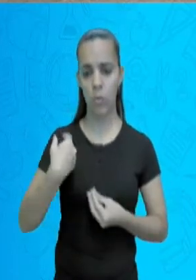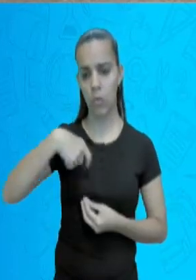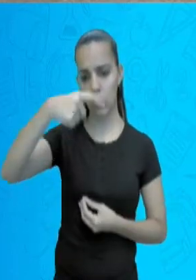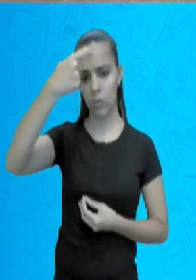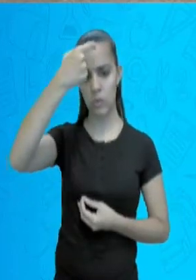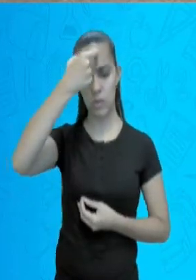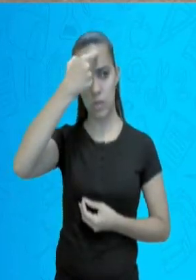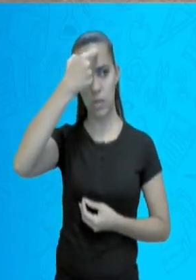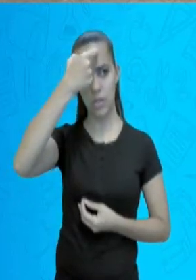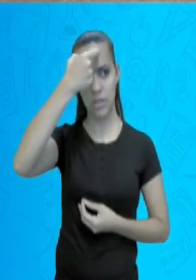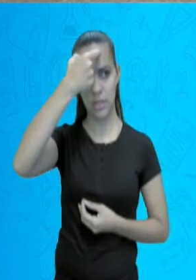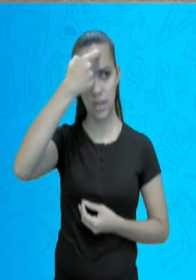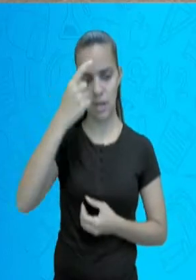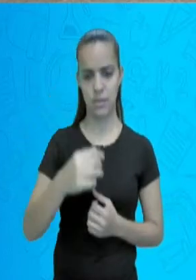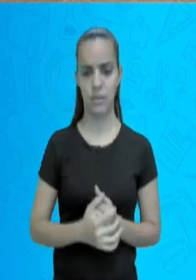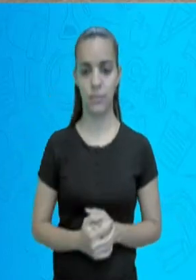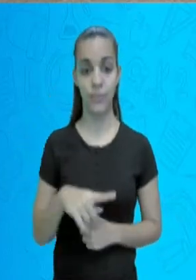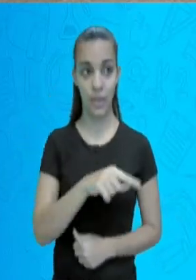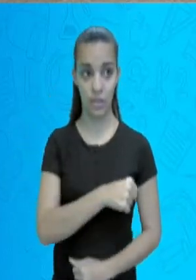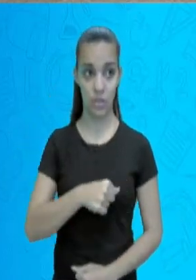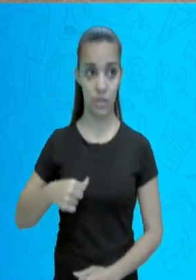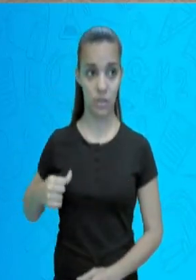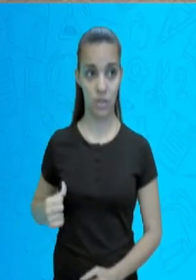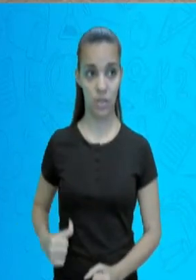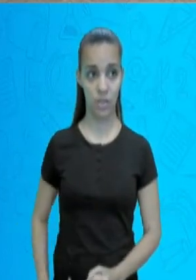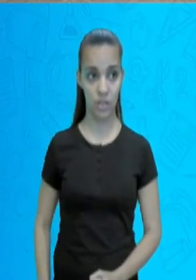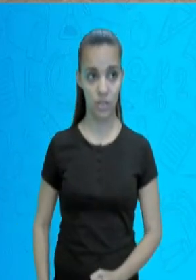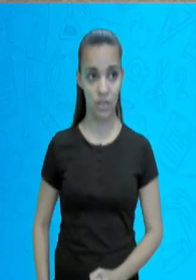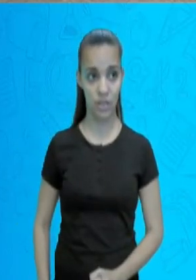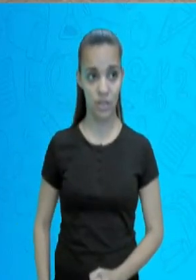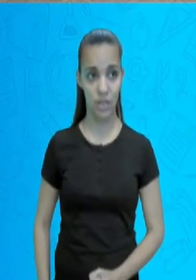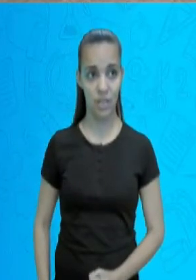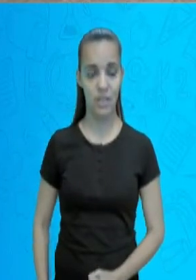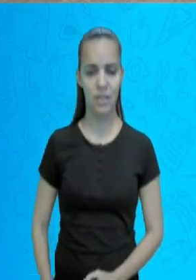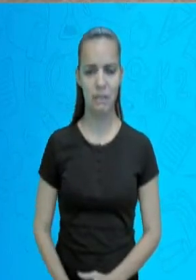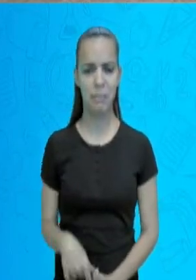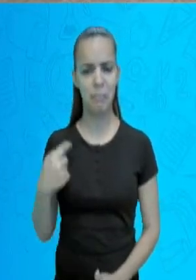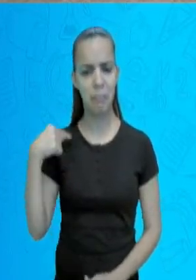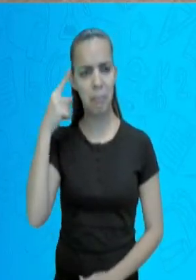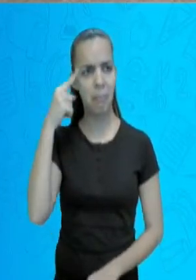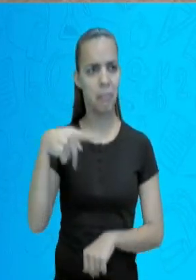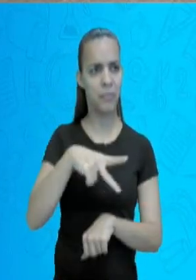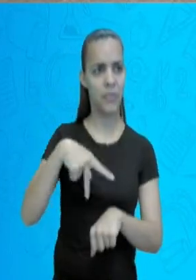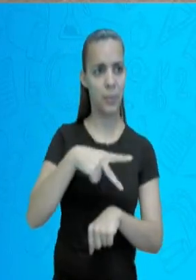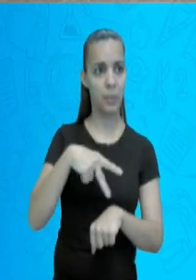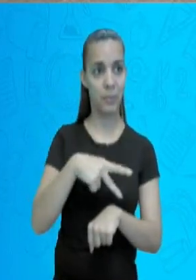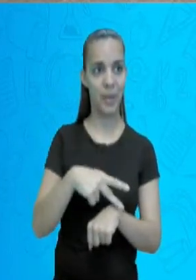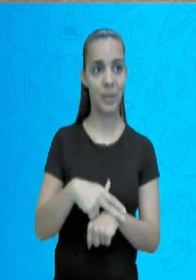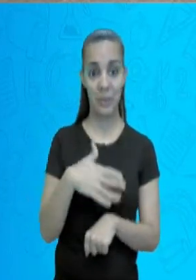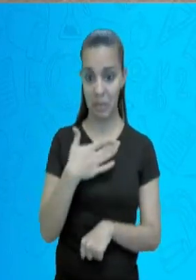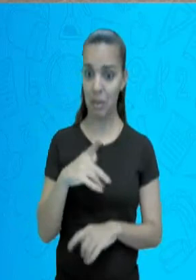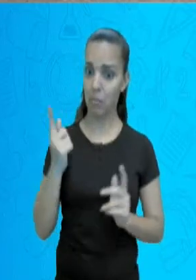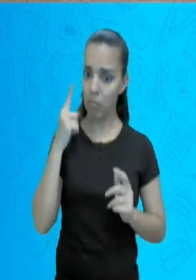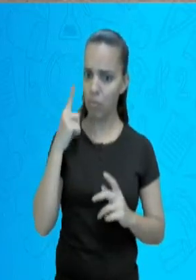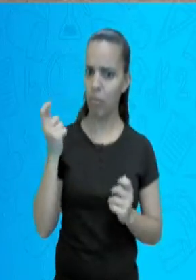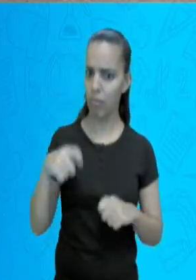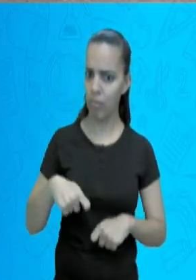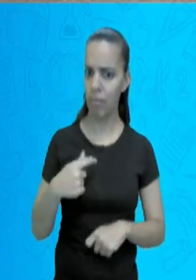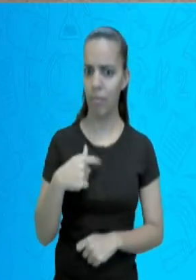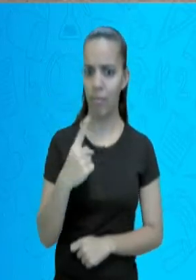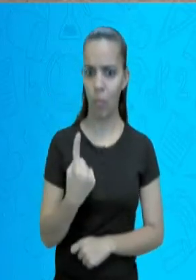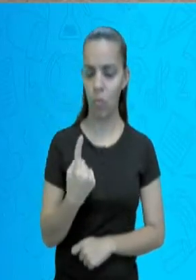população. E na China, que eu achava que era o país que deveria ser o número 1,